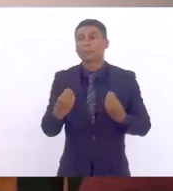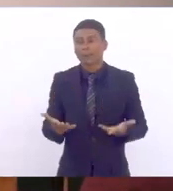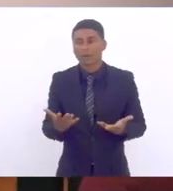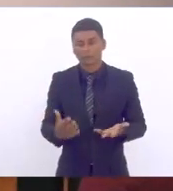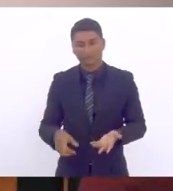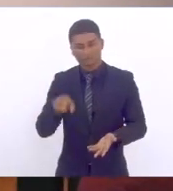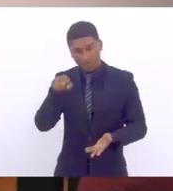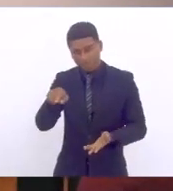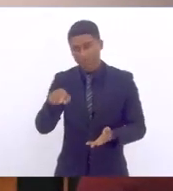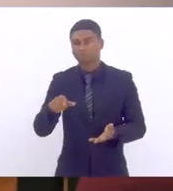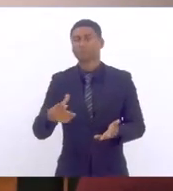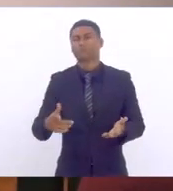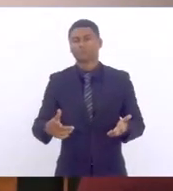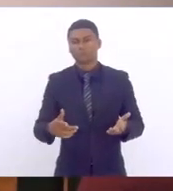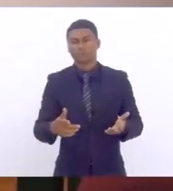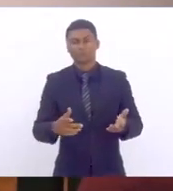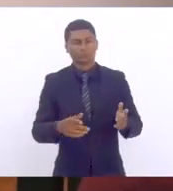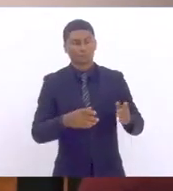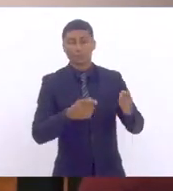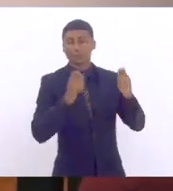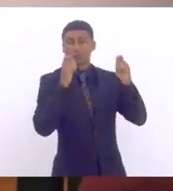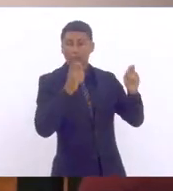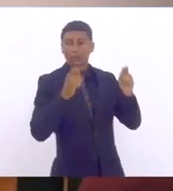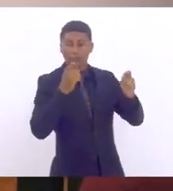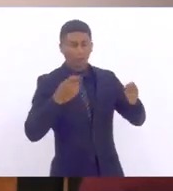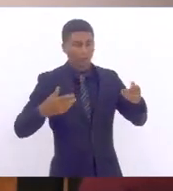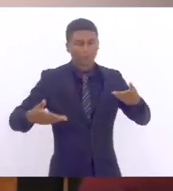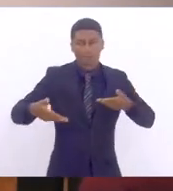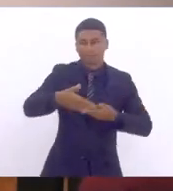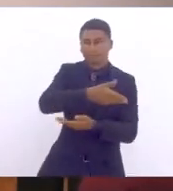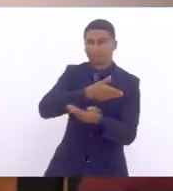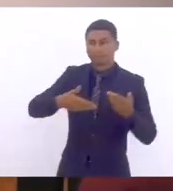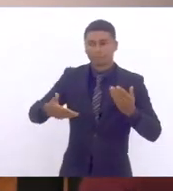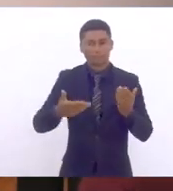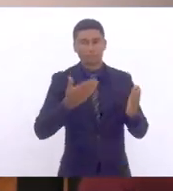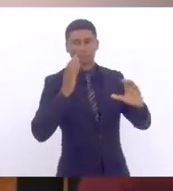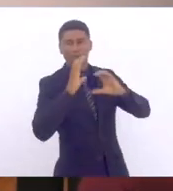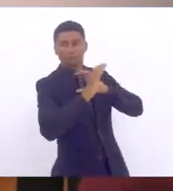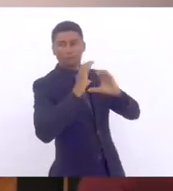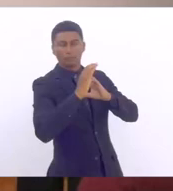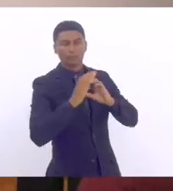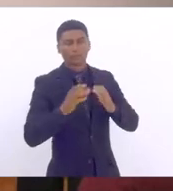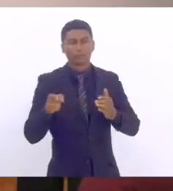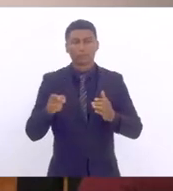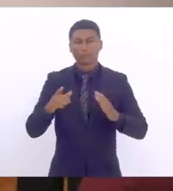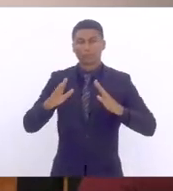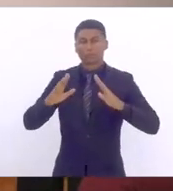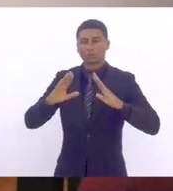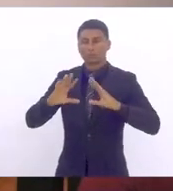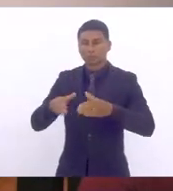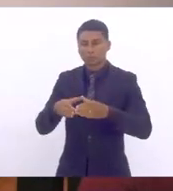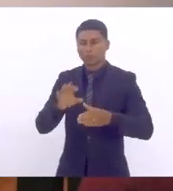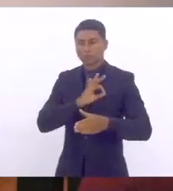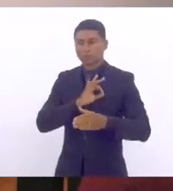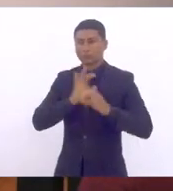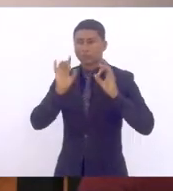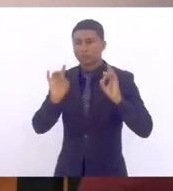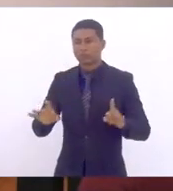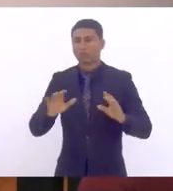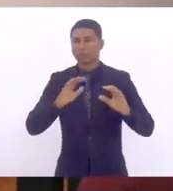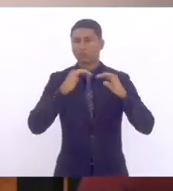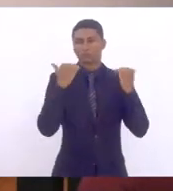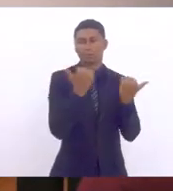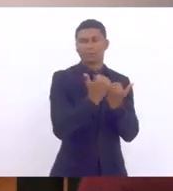identidade com o torcedor, que era um batalhão só para estádios. Depois é que ficou para eventos, e assim